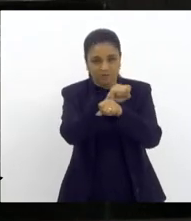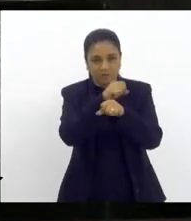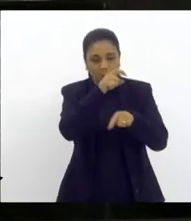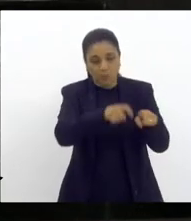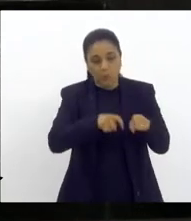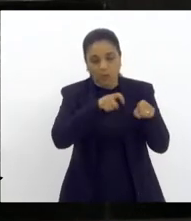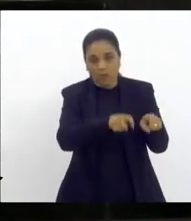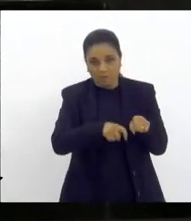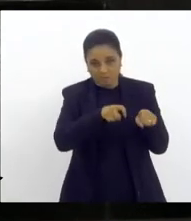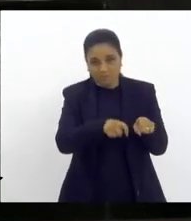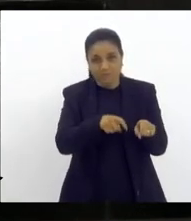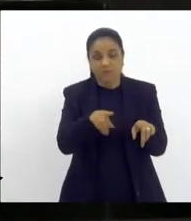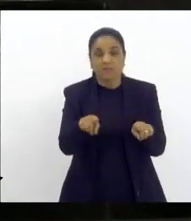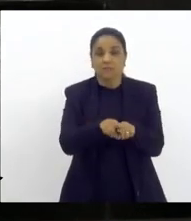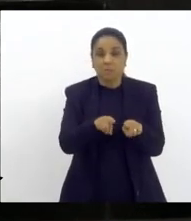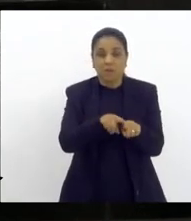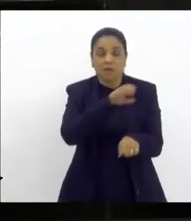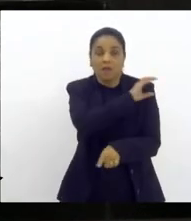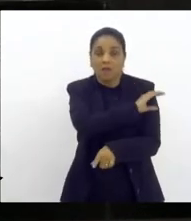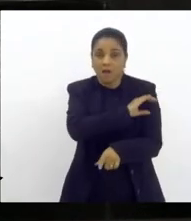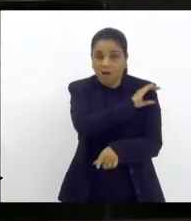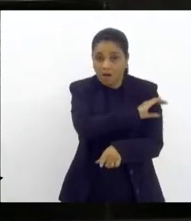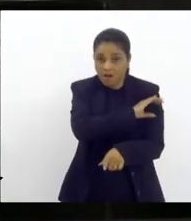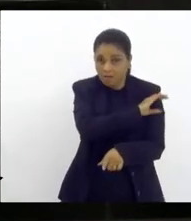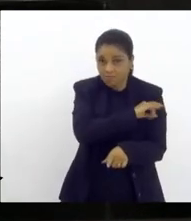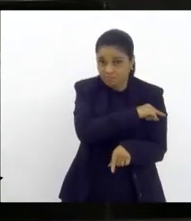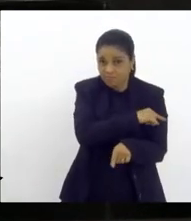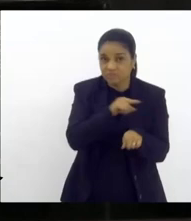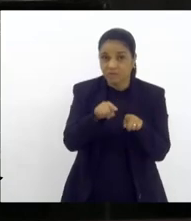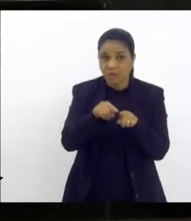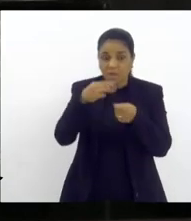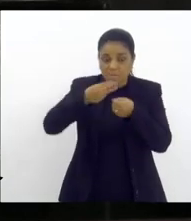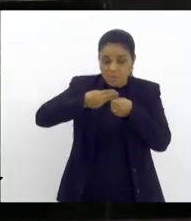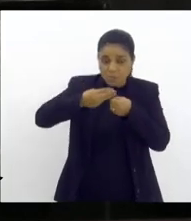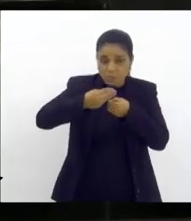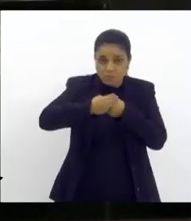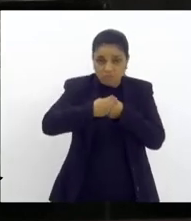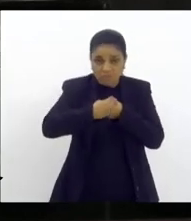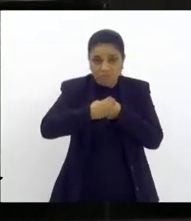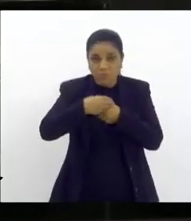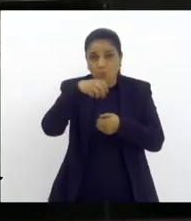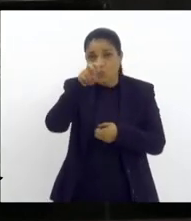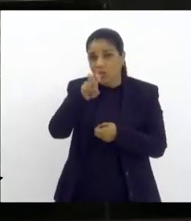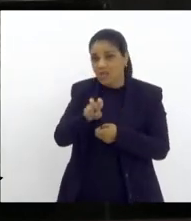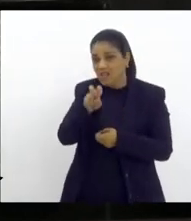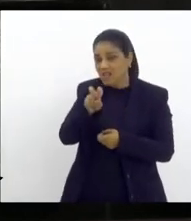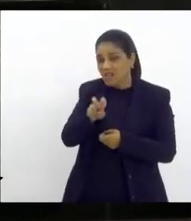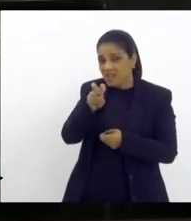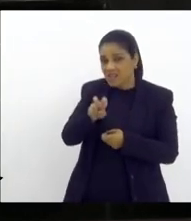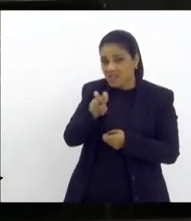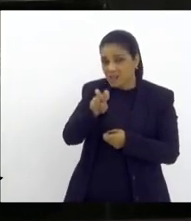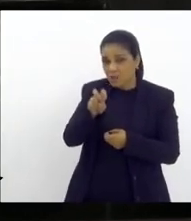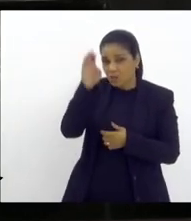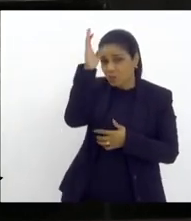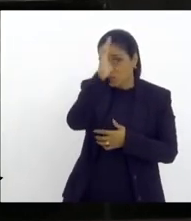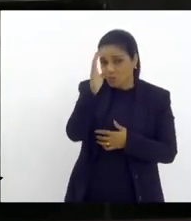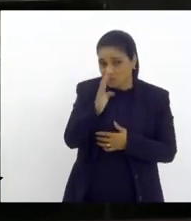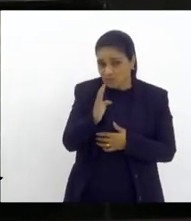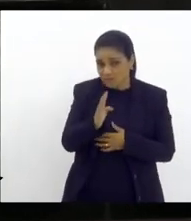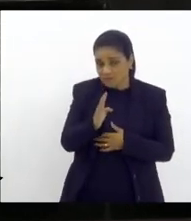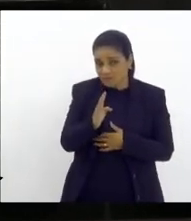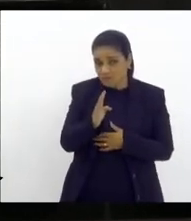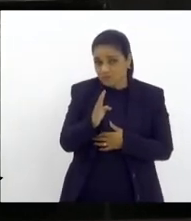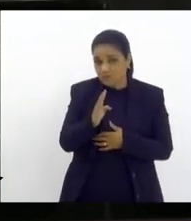Campos ainda deixar registrado é o município no quinto no ranking do Brasil com